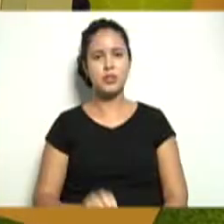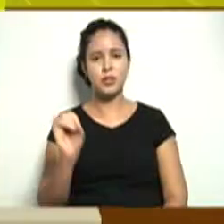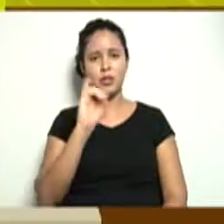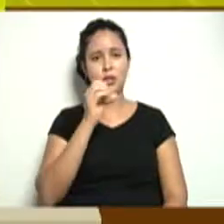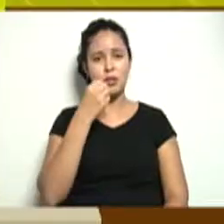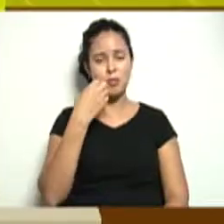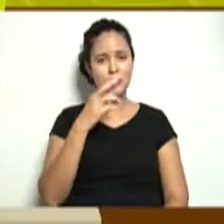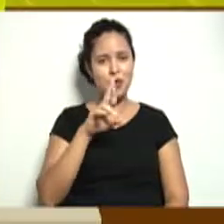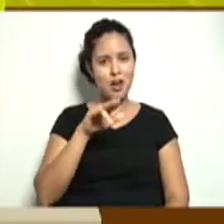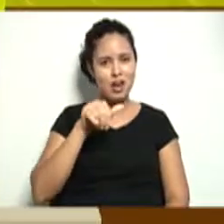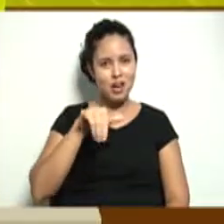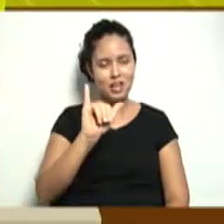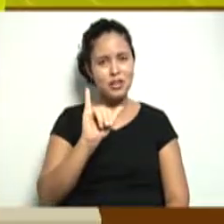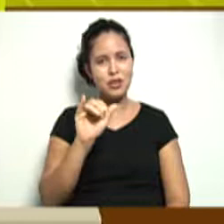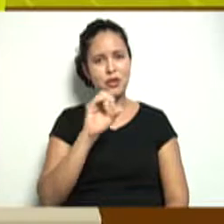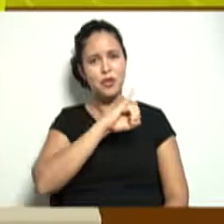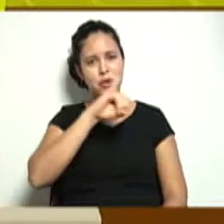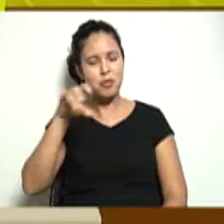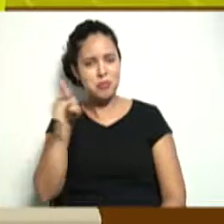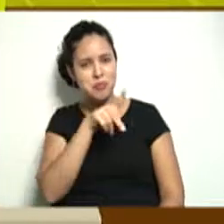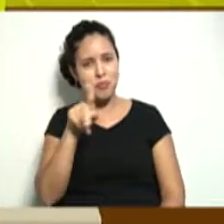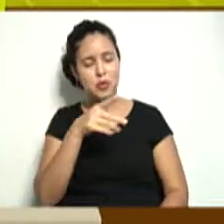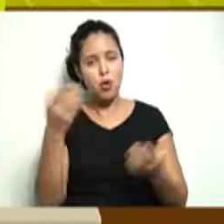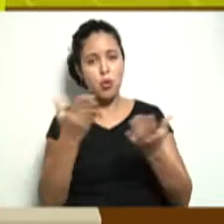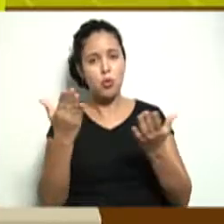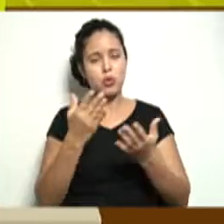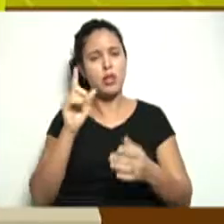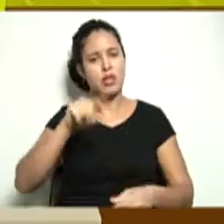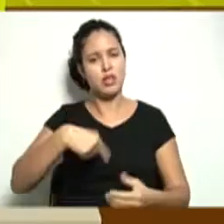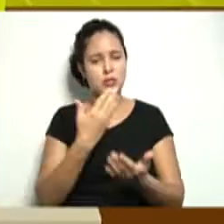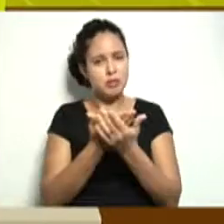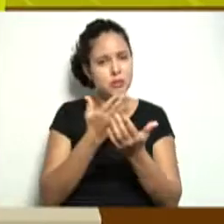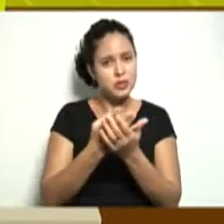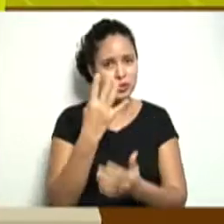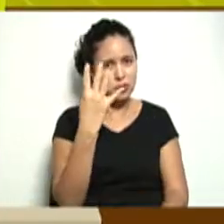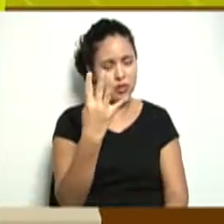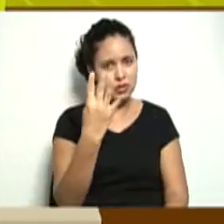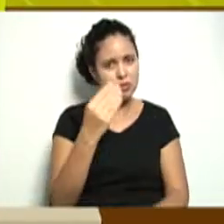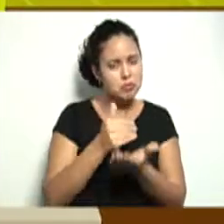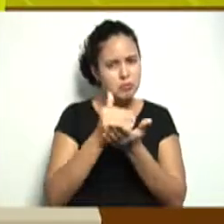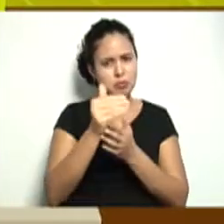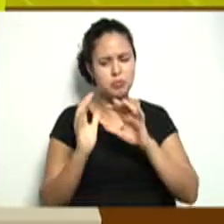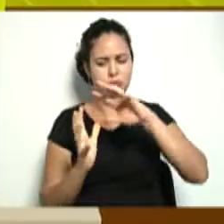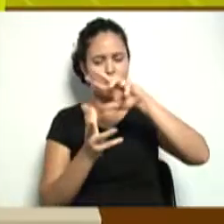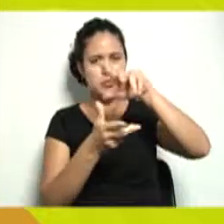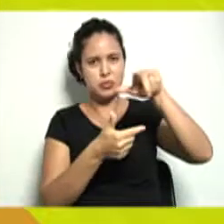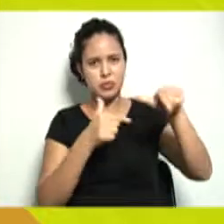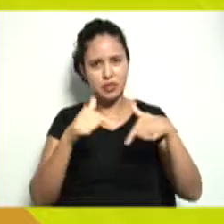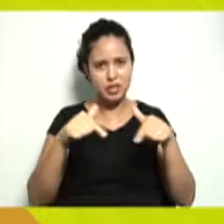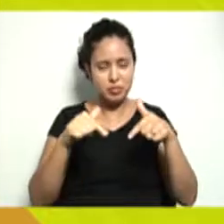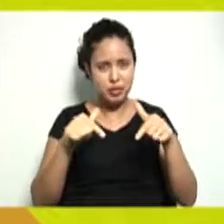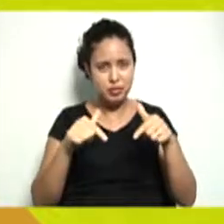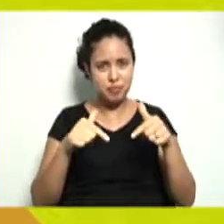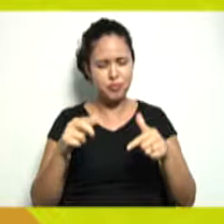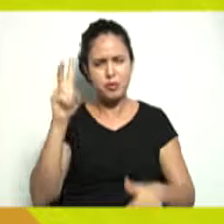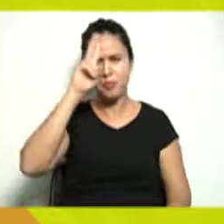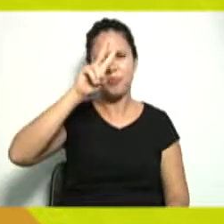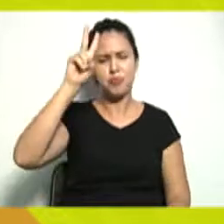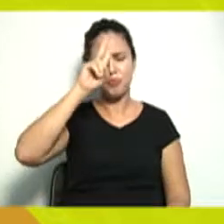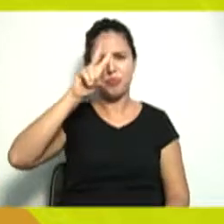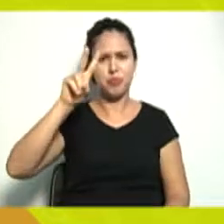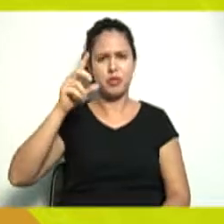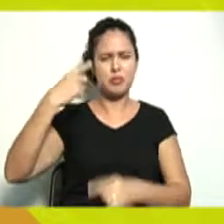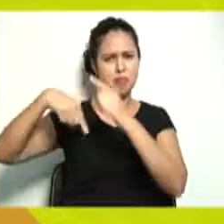Oi, Rai. Oi, professores. Hoje é a nossa quarta aula de Fundamentos do Mundo do Trabalho. Vamos relembrar o que